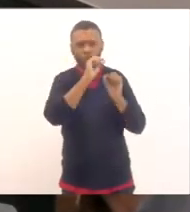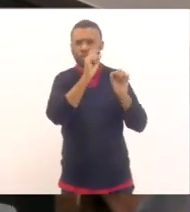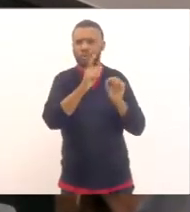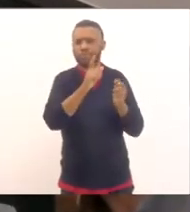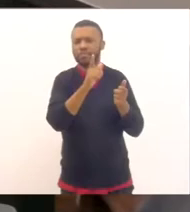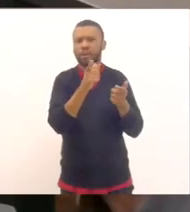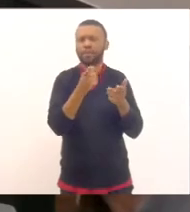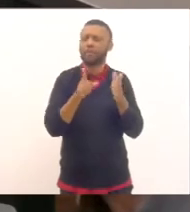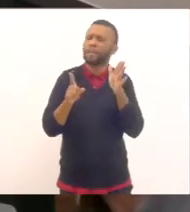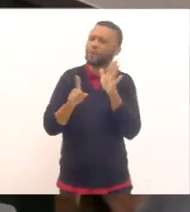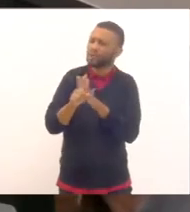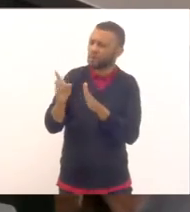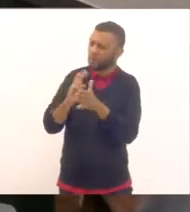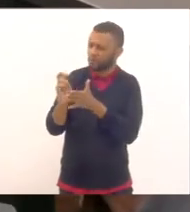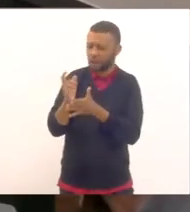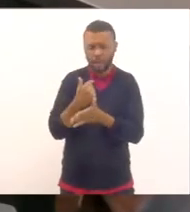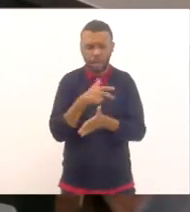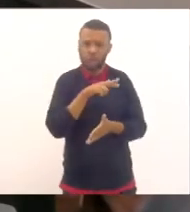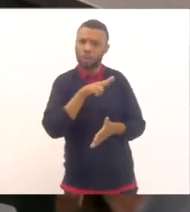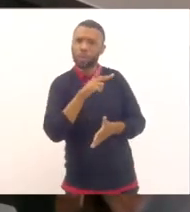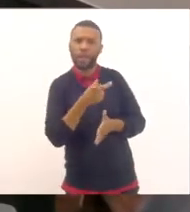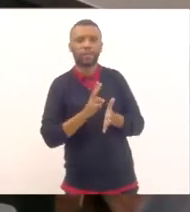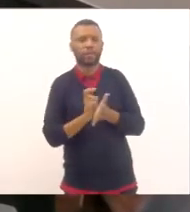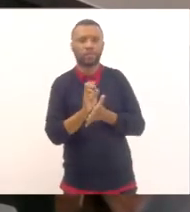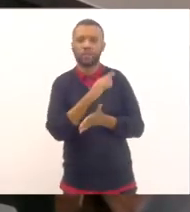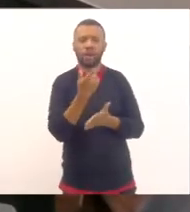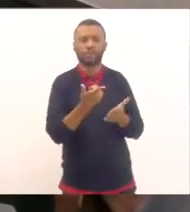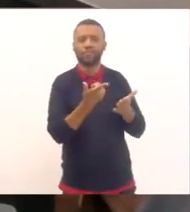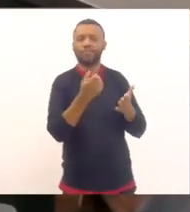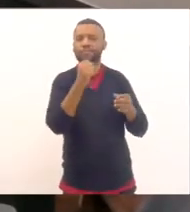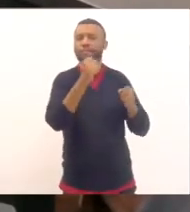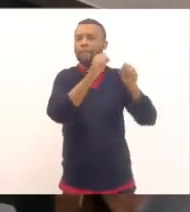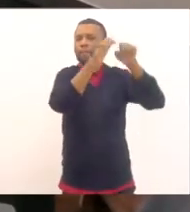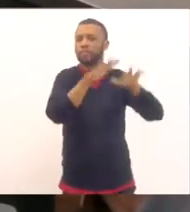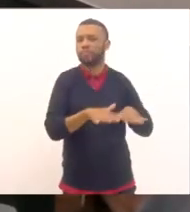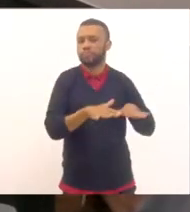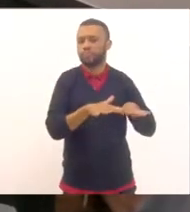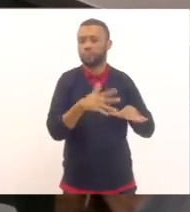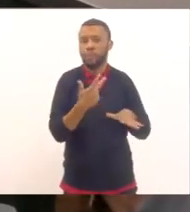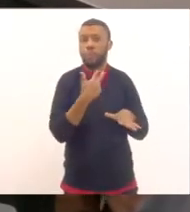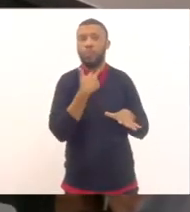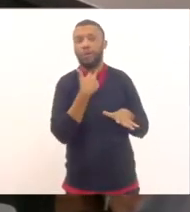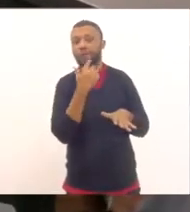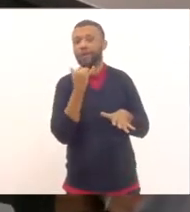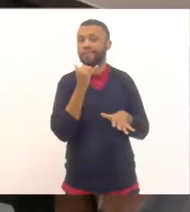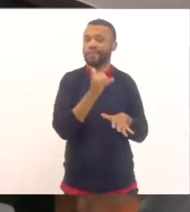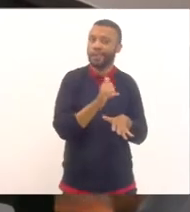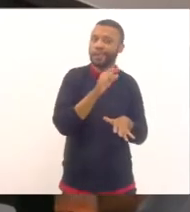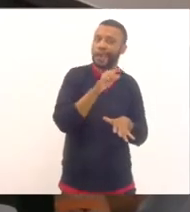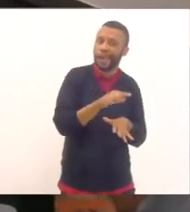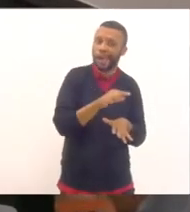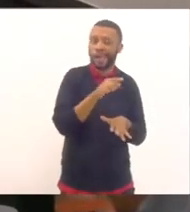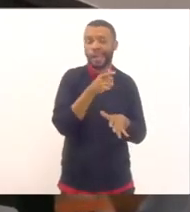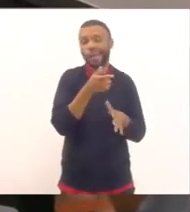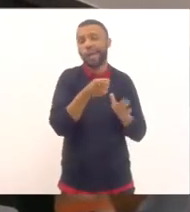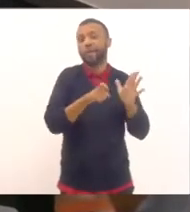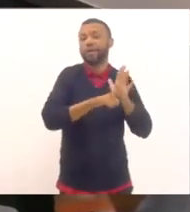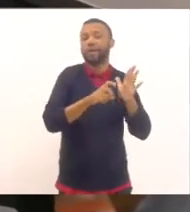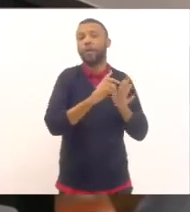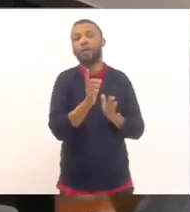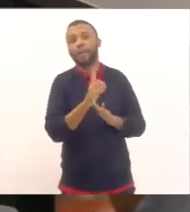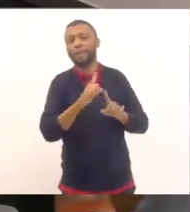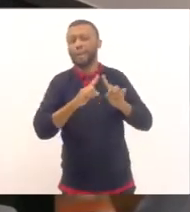questionando a SuperVia falou que não era dela nós jogamos no chão é essa a gente não tem não pode dizer que era do tráfico ou não parecia realmente